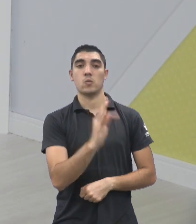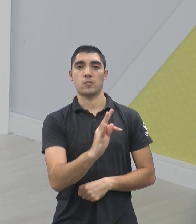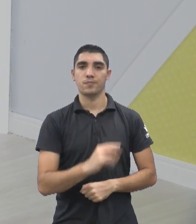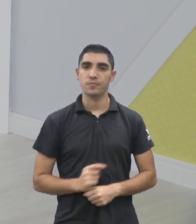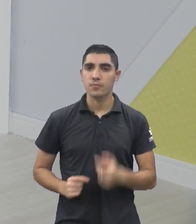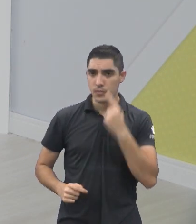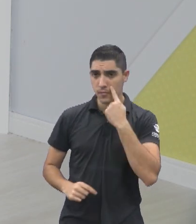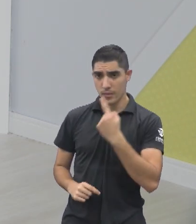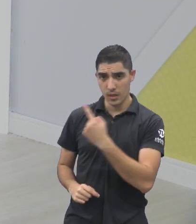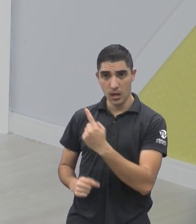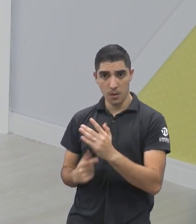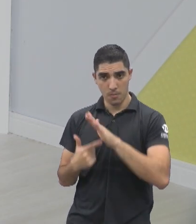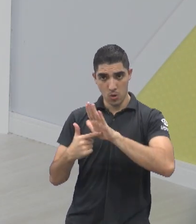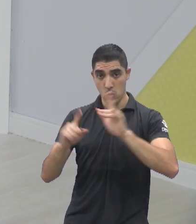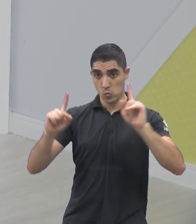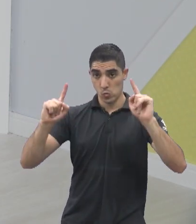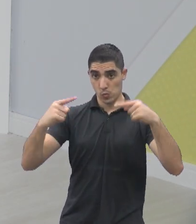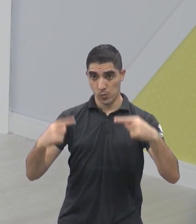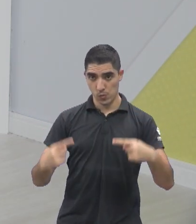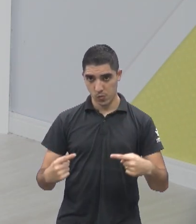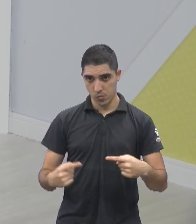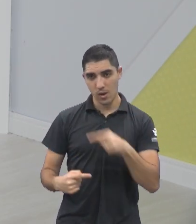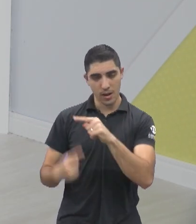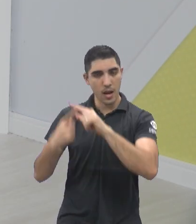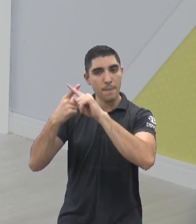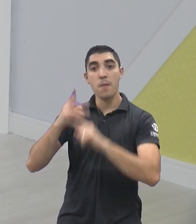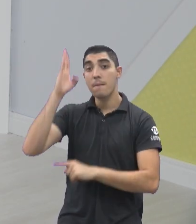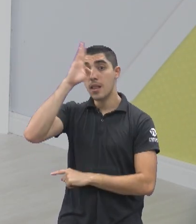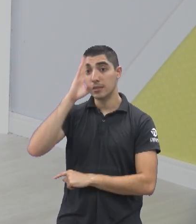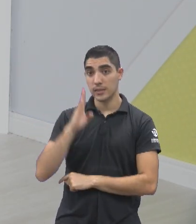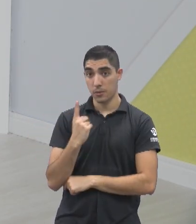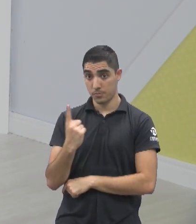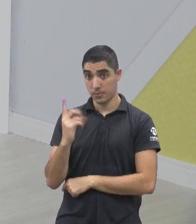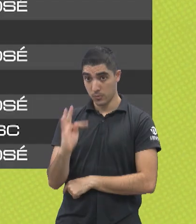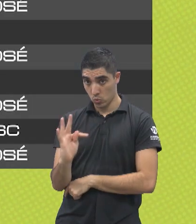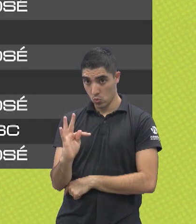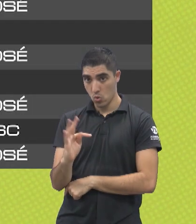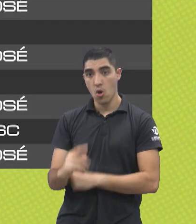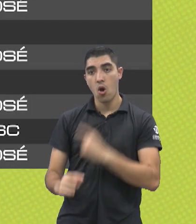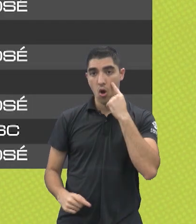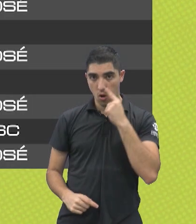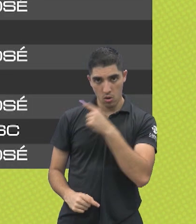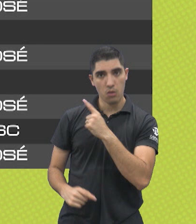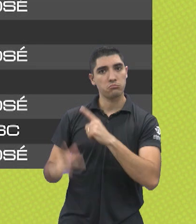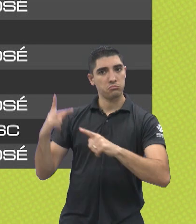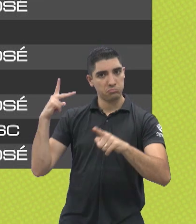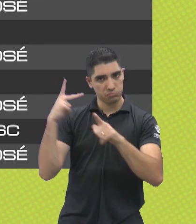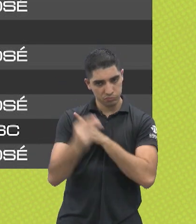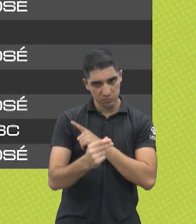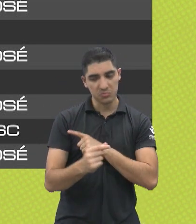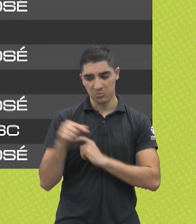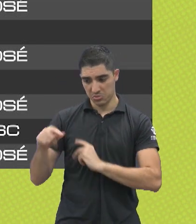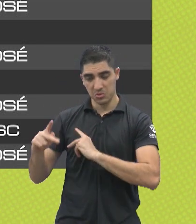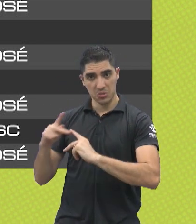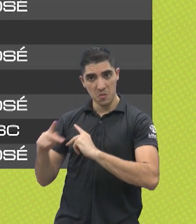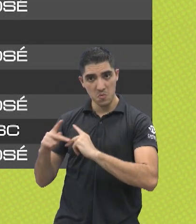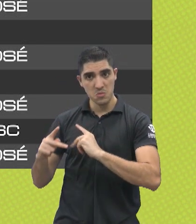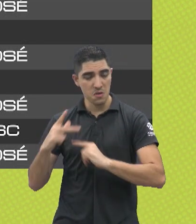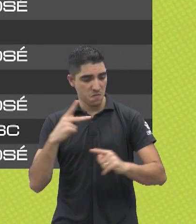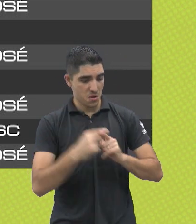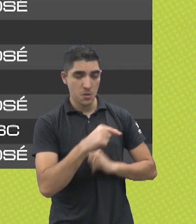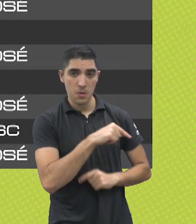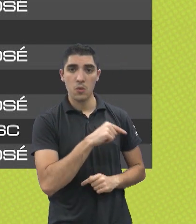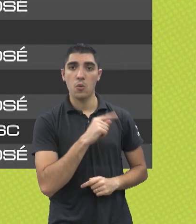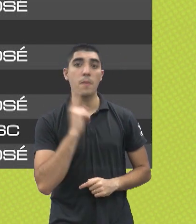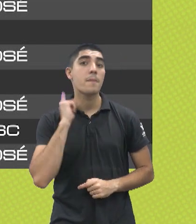José neste primeiro turno da Superliga. Como o Brunão disse, começou bem, vencendo uma das equipes favoritas aí ao lado do Cruzeiro.